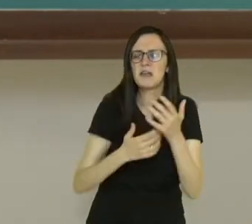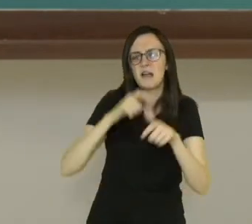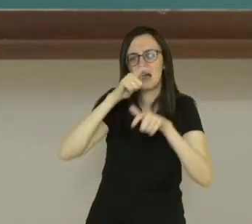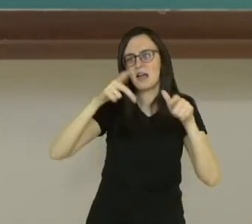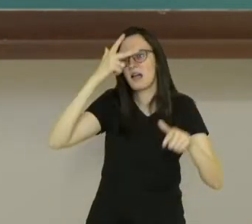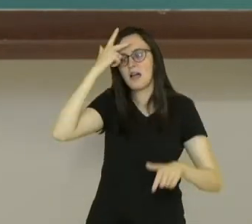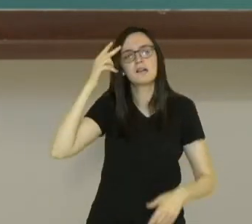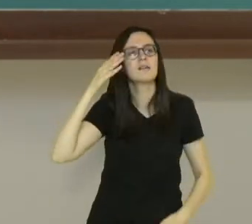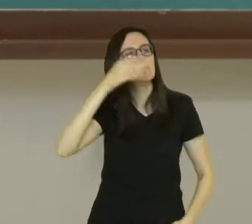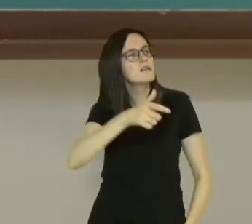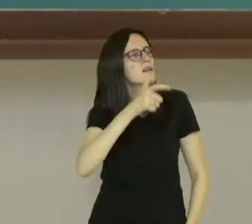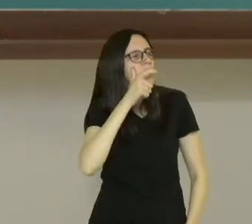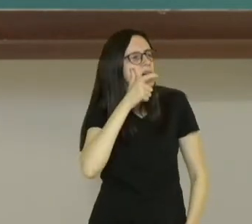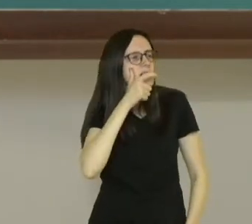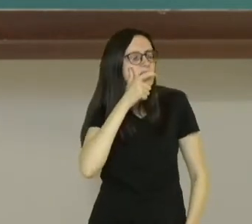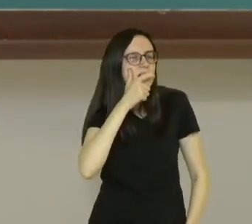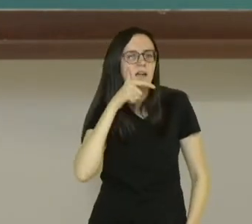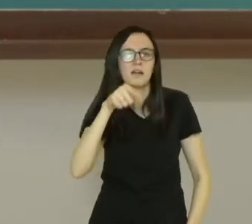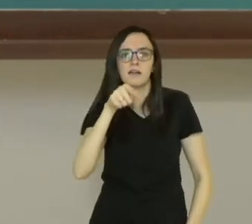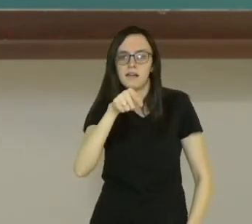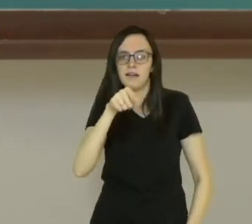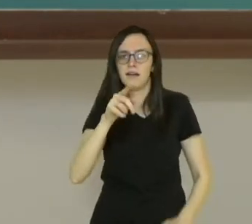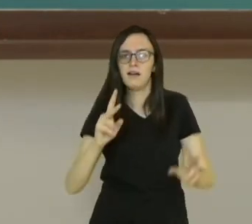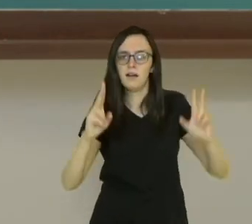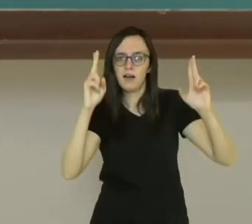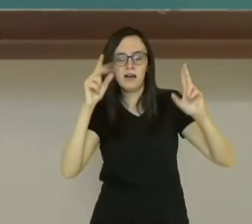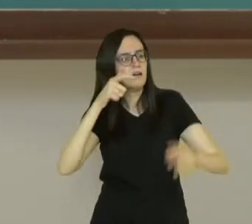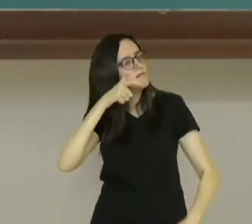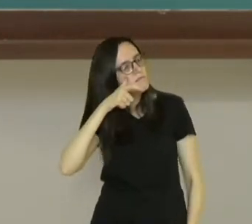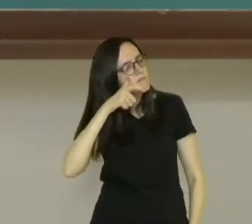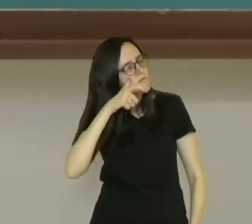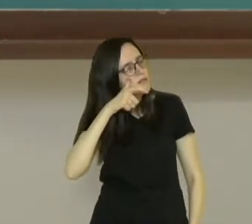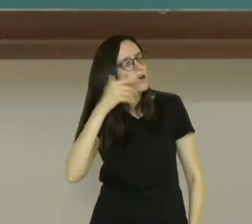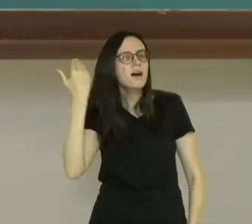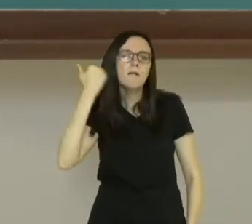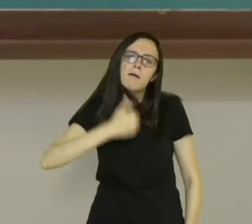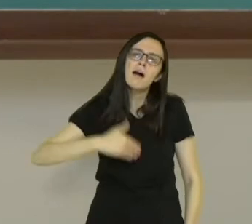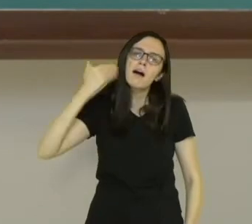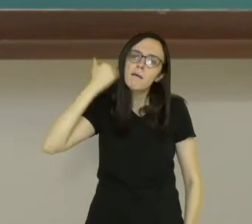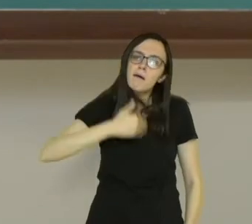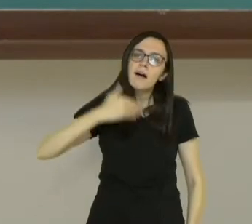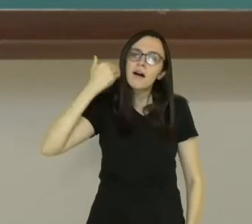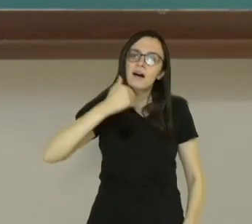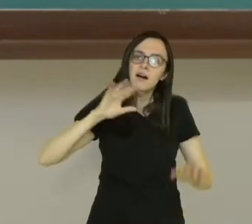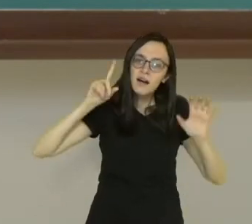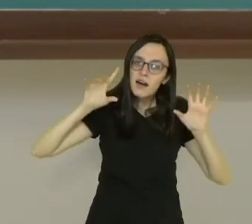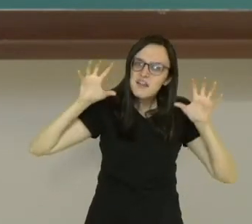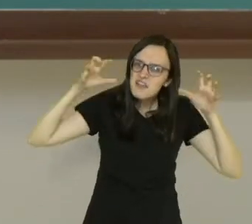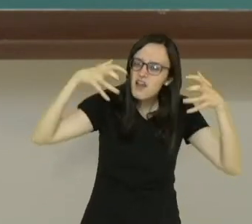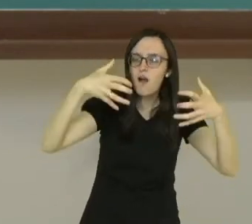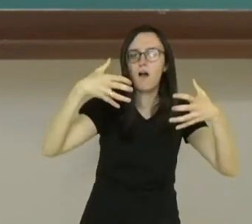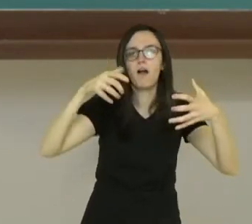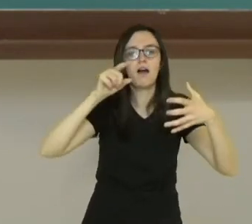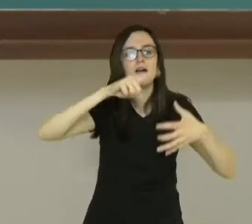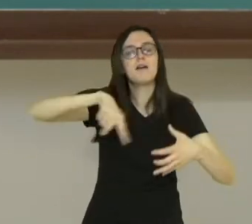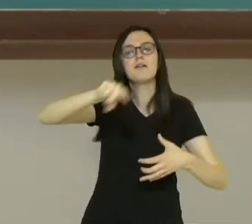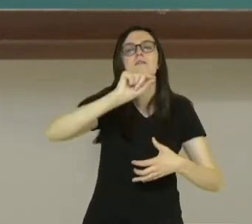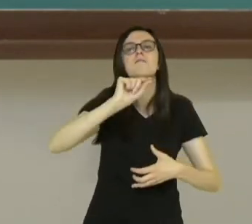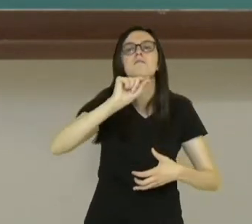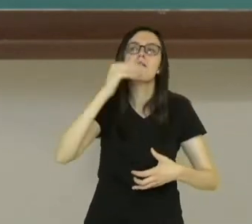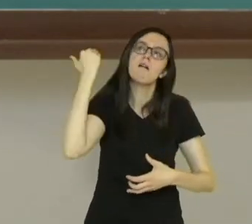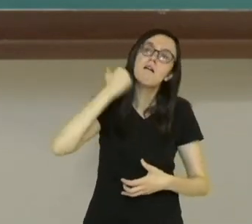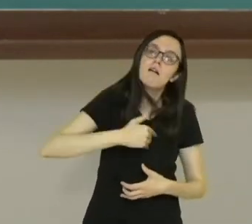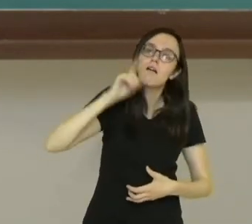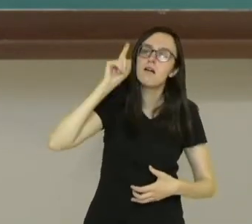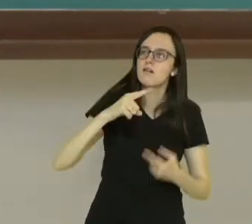iam assistir esse espetáculo de terror. Né, de várias pessoas sendo guilhotinadas, quem era considerado